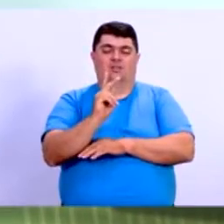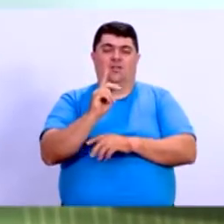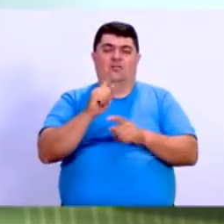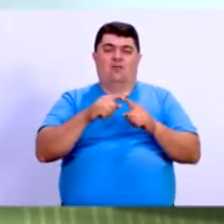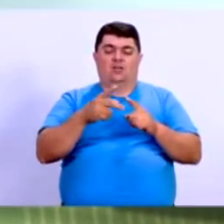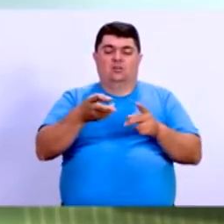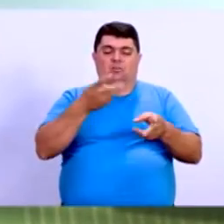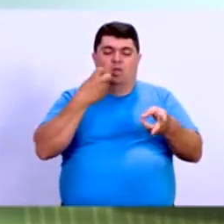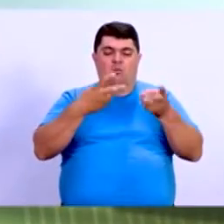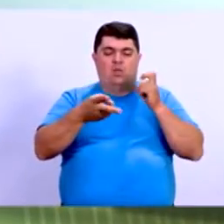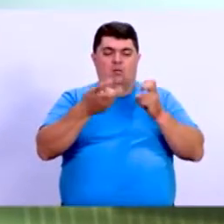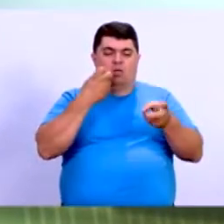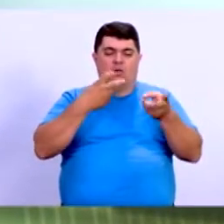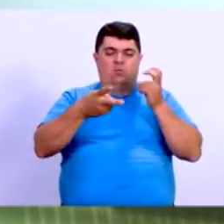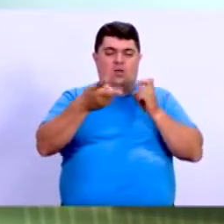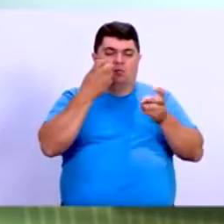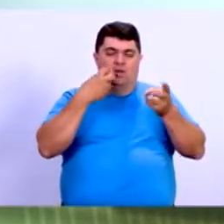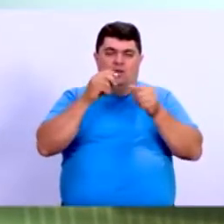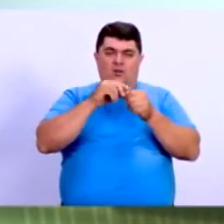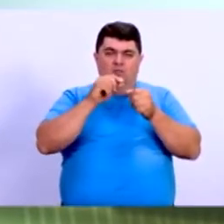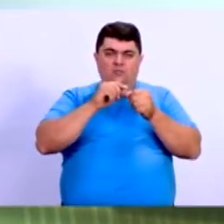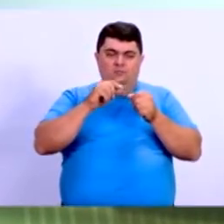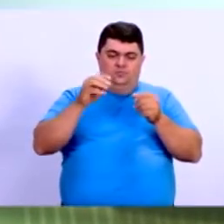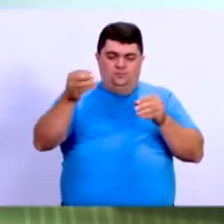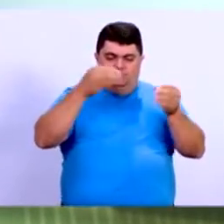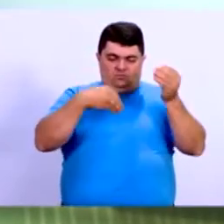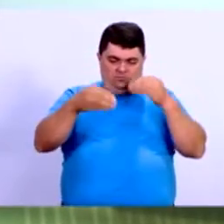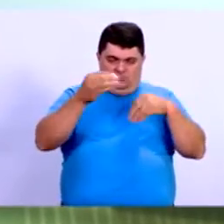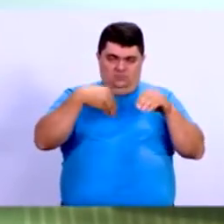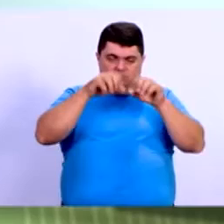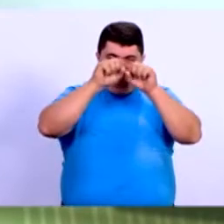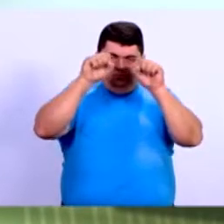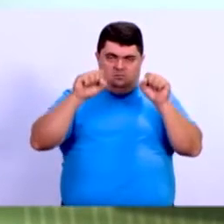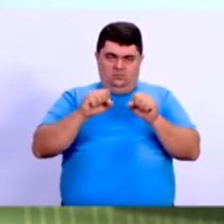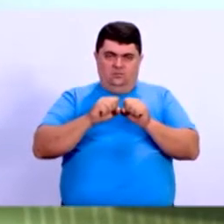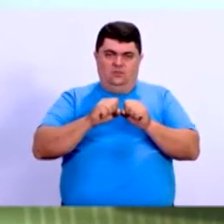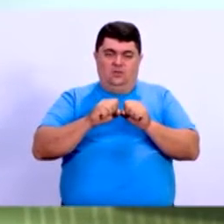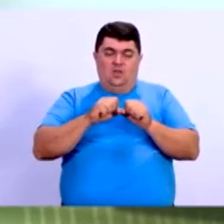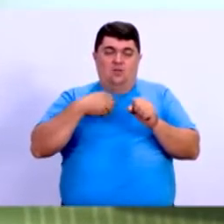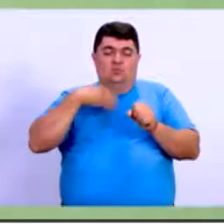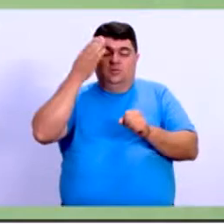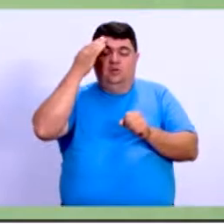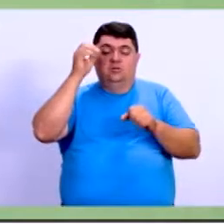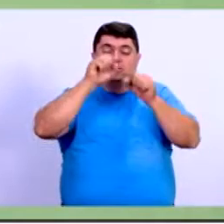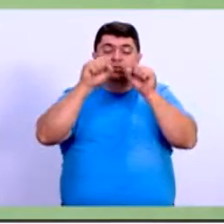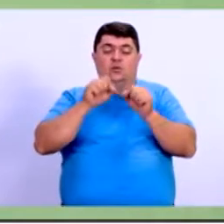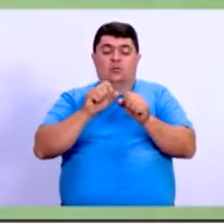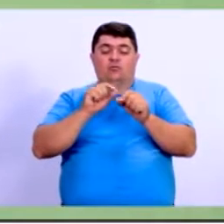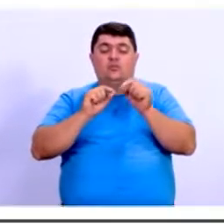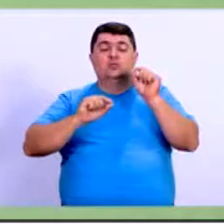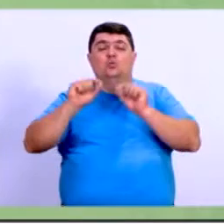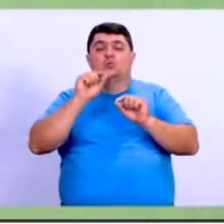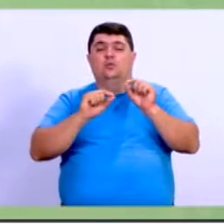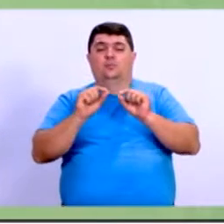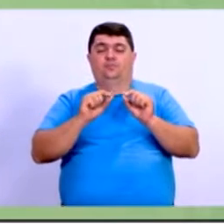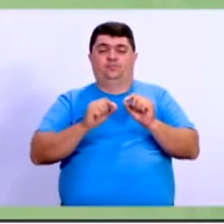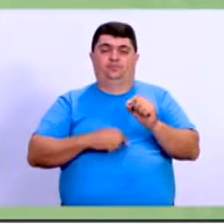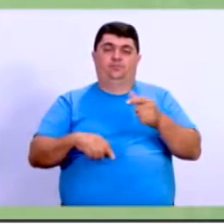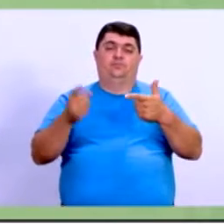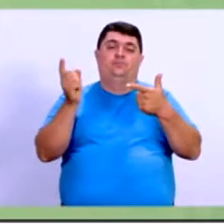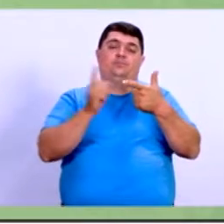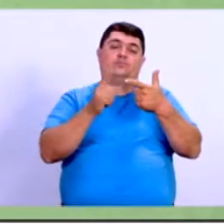seja, quais são as necessidades do sistema para se criar o sistema. Então, o passo